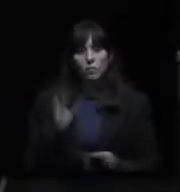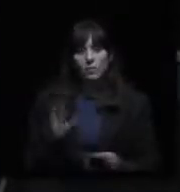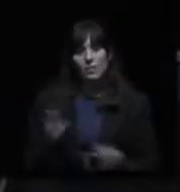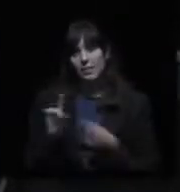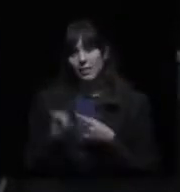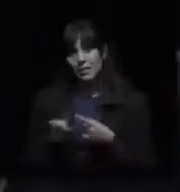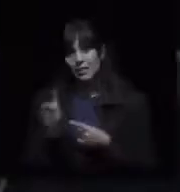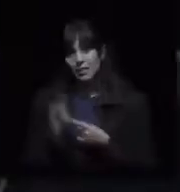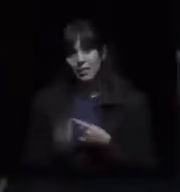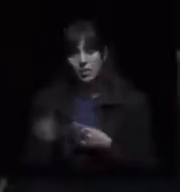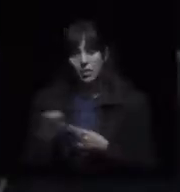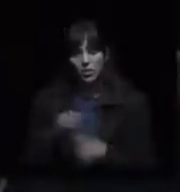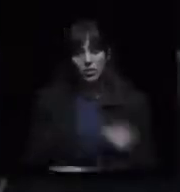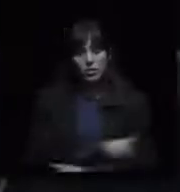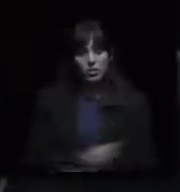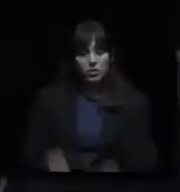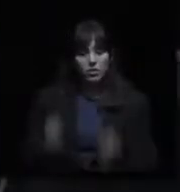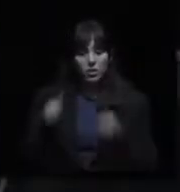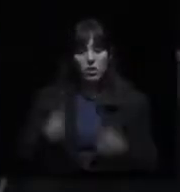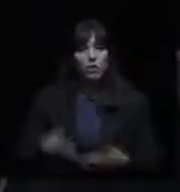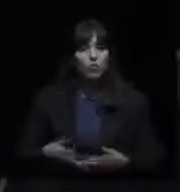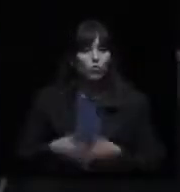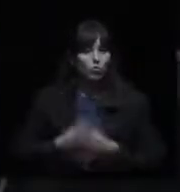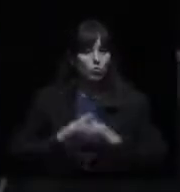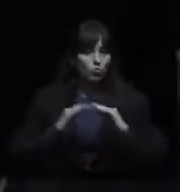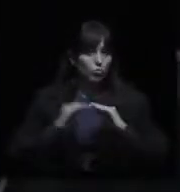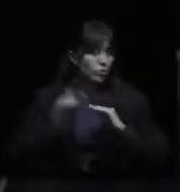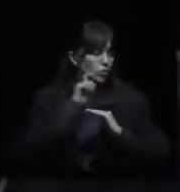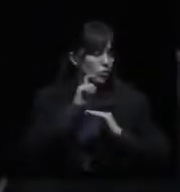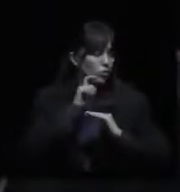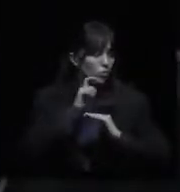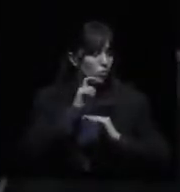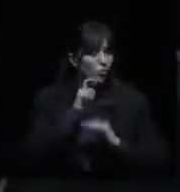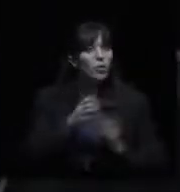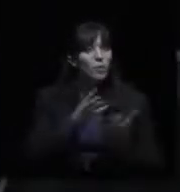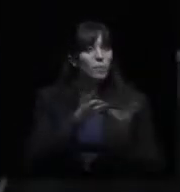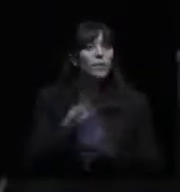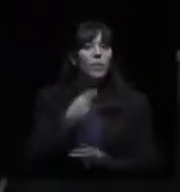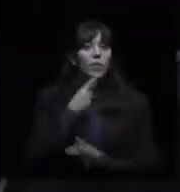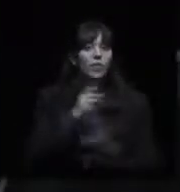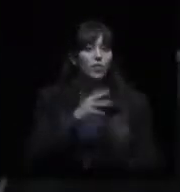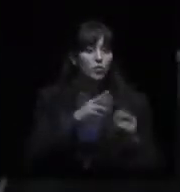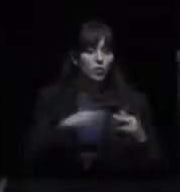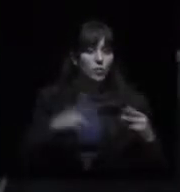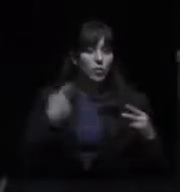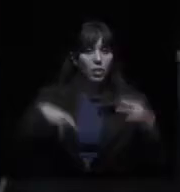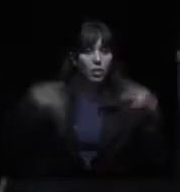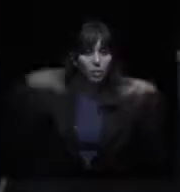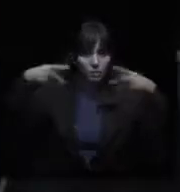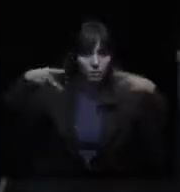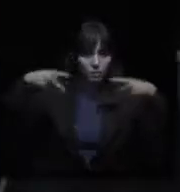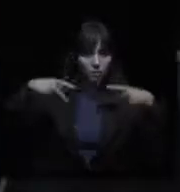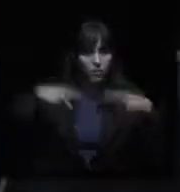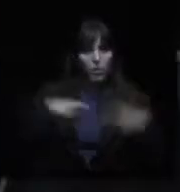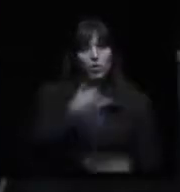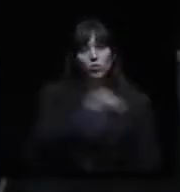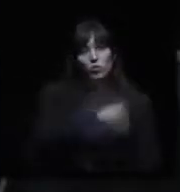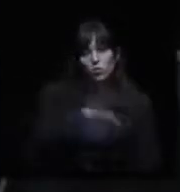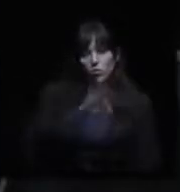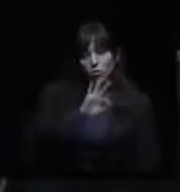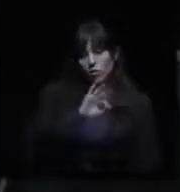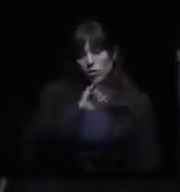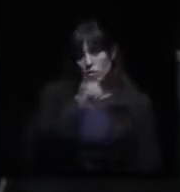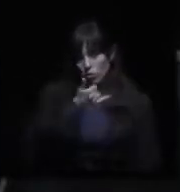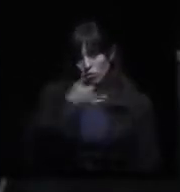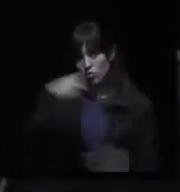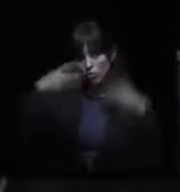uma cidade resiliente e segura, o Executivo prevê que a cidade terá 242 câmaras de videovigilância até